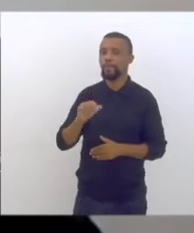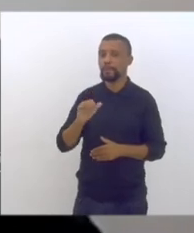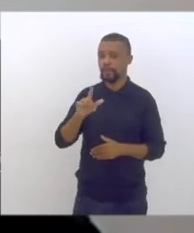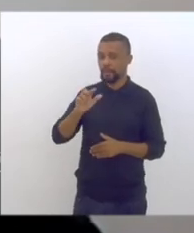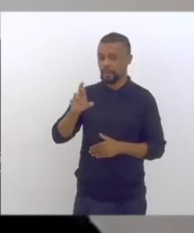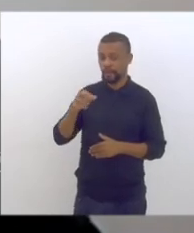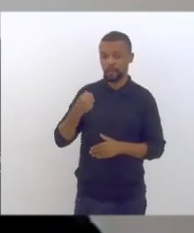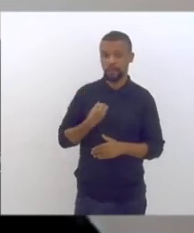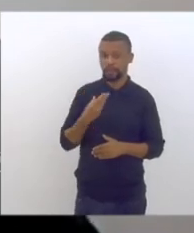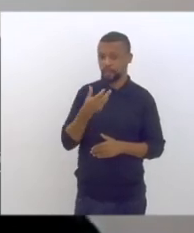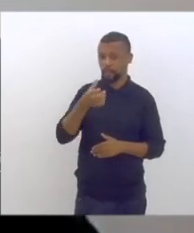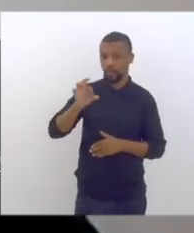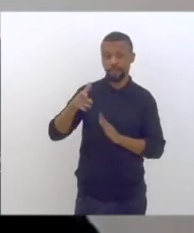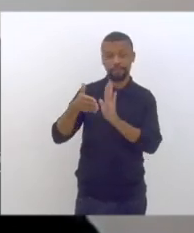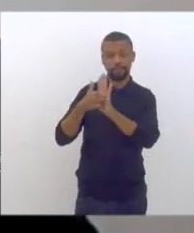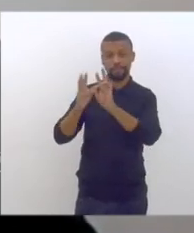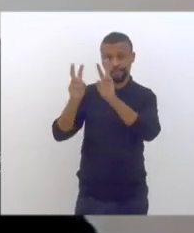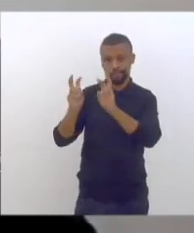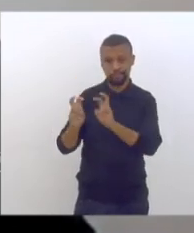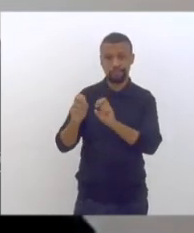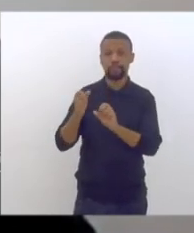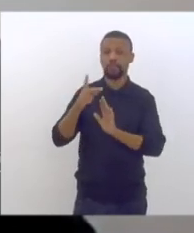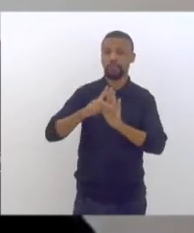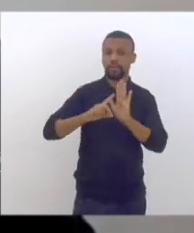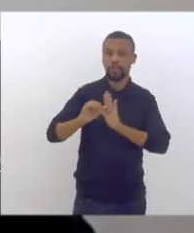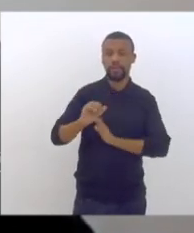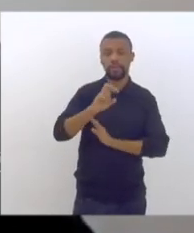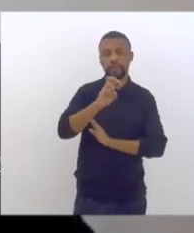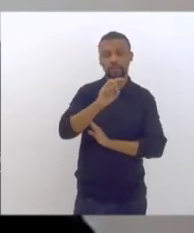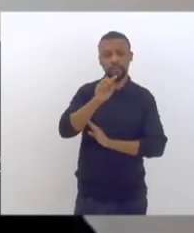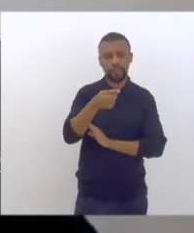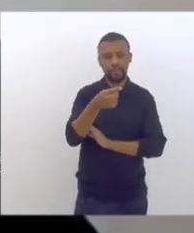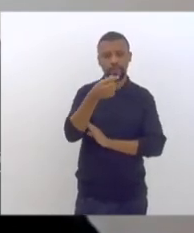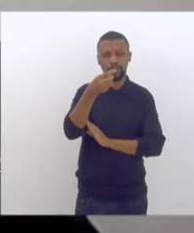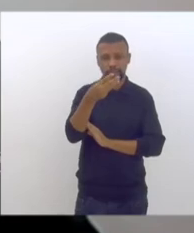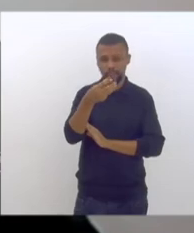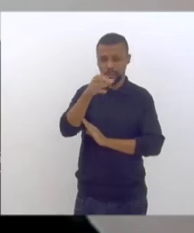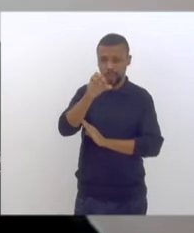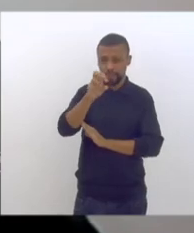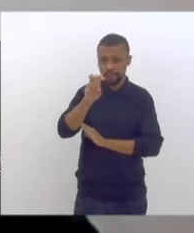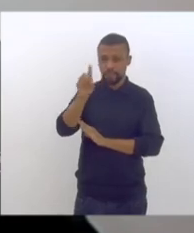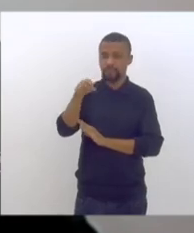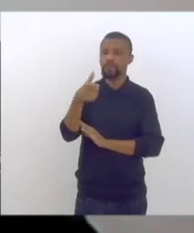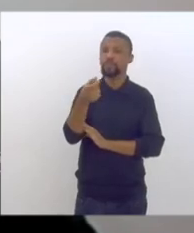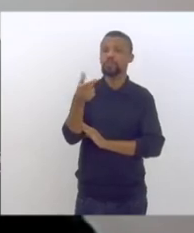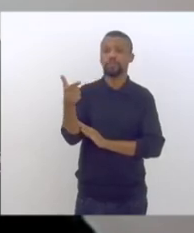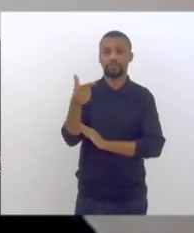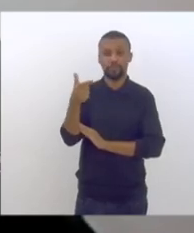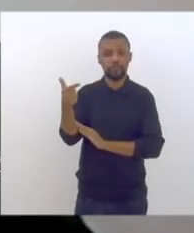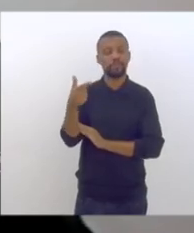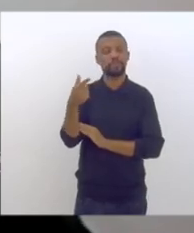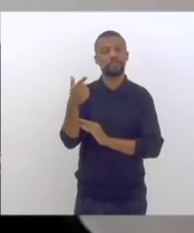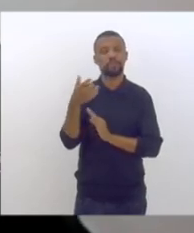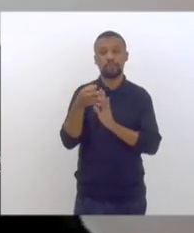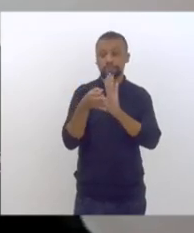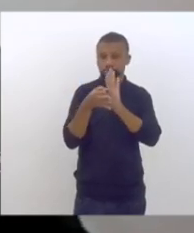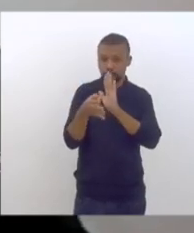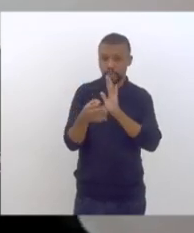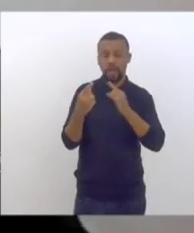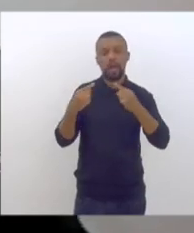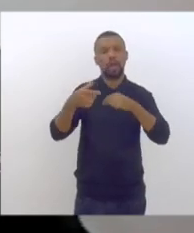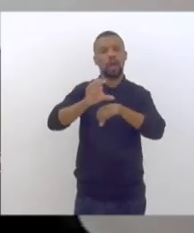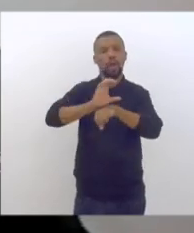projeto de lei nº 5 395 2022 parecer pela constitucionalidade bom